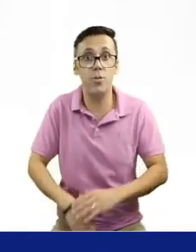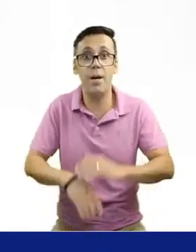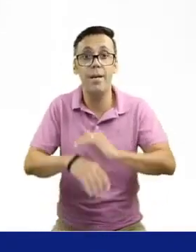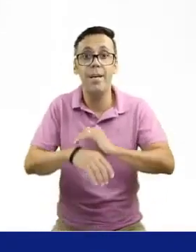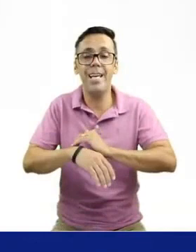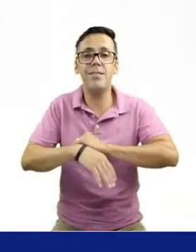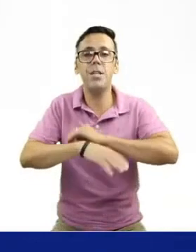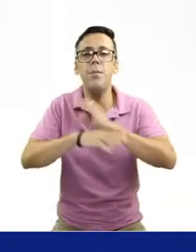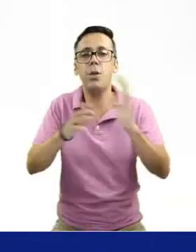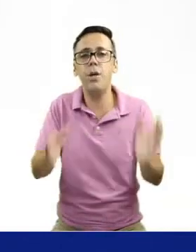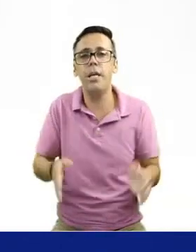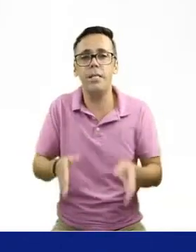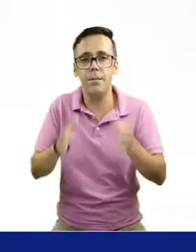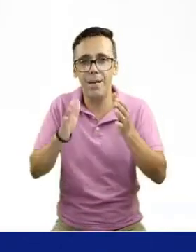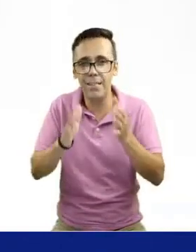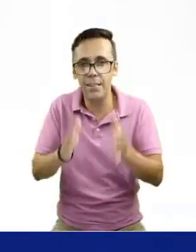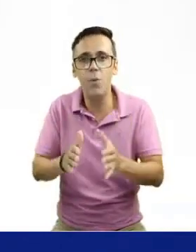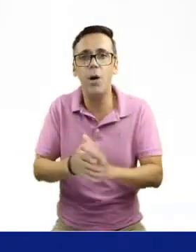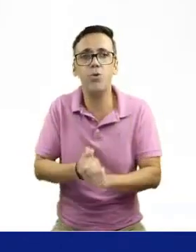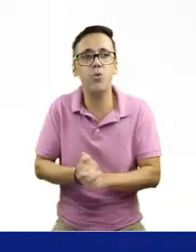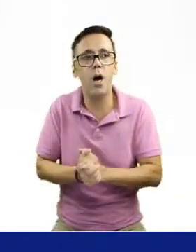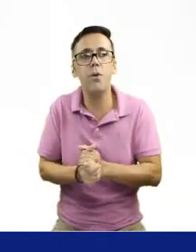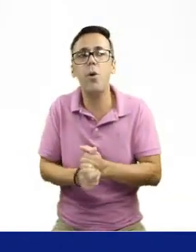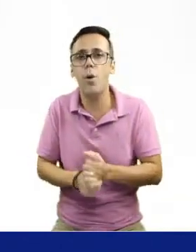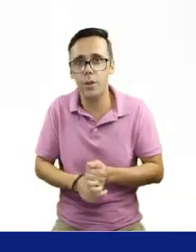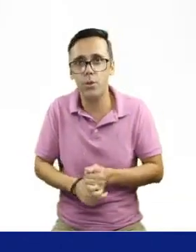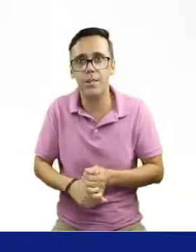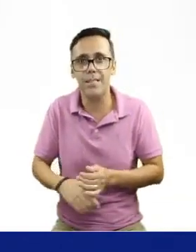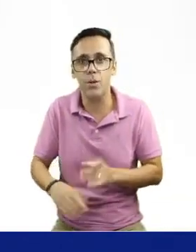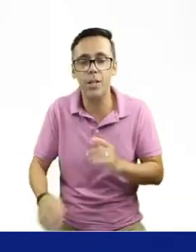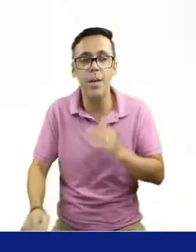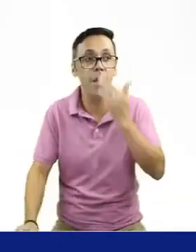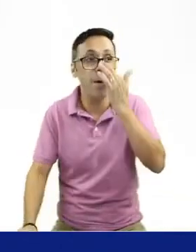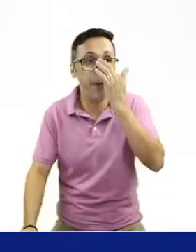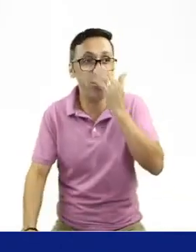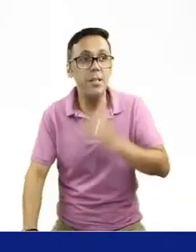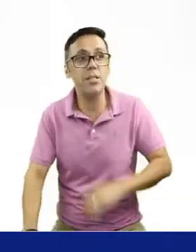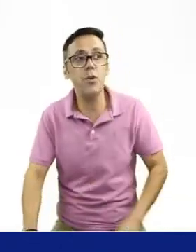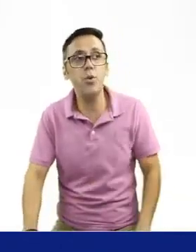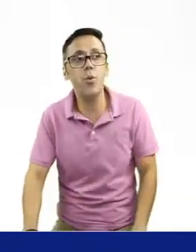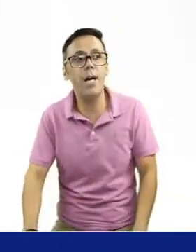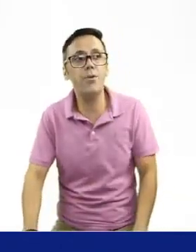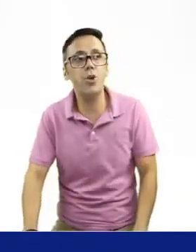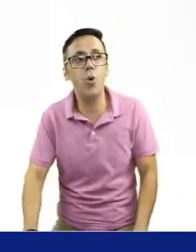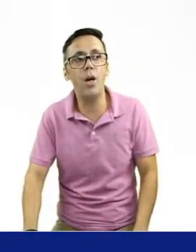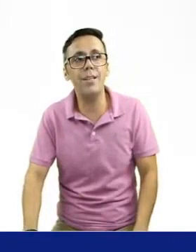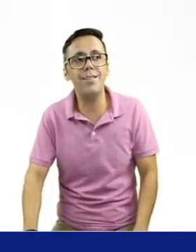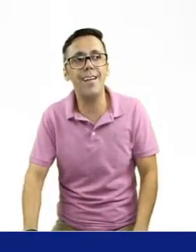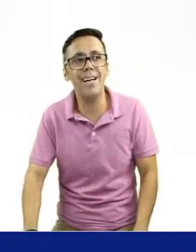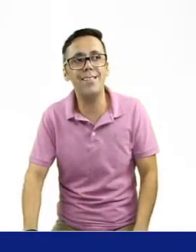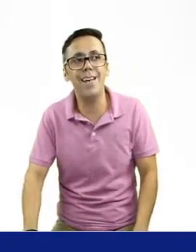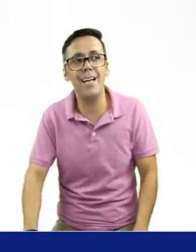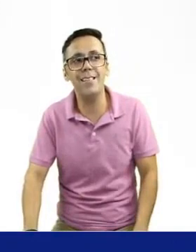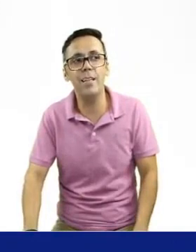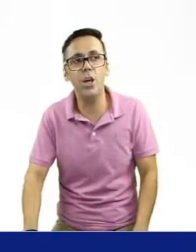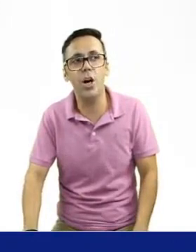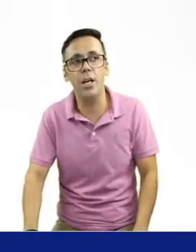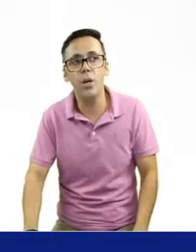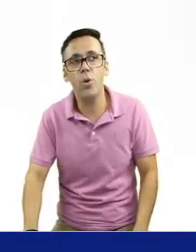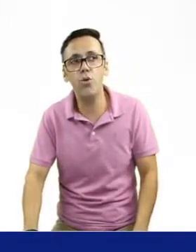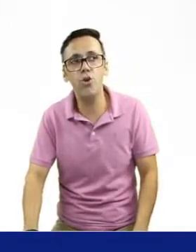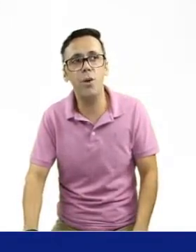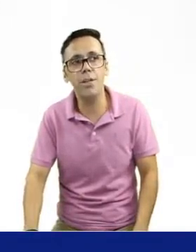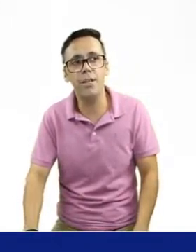esteja uma estrela é mas não é usual não é o que acontece Ok presta atenção que no quadro de cotas raciais